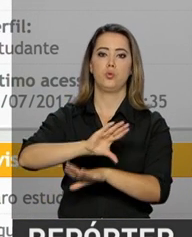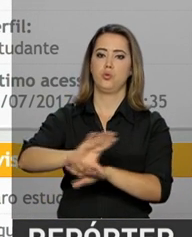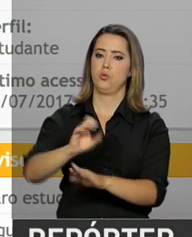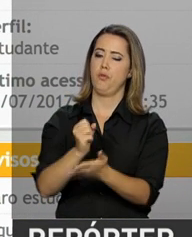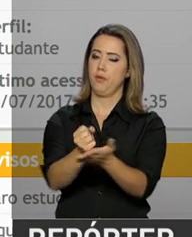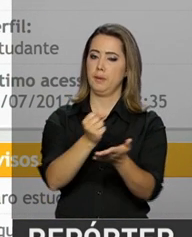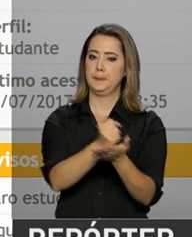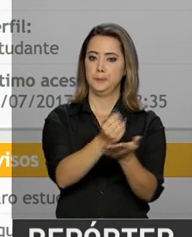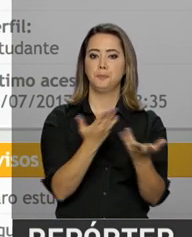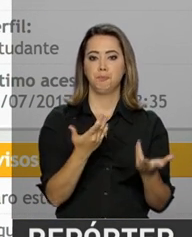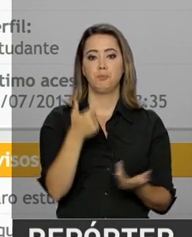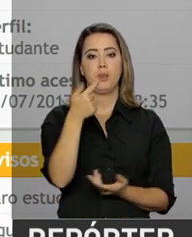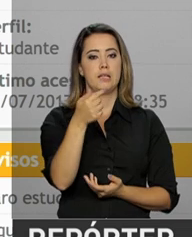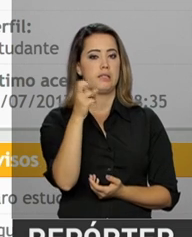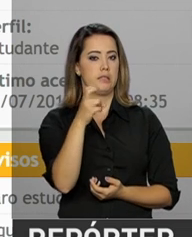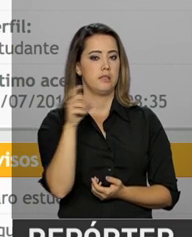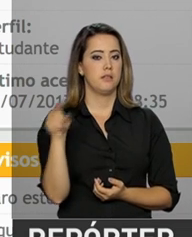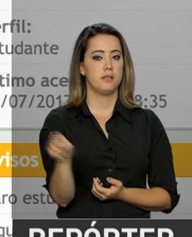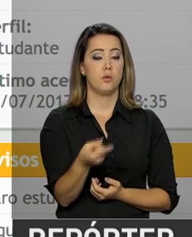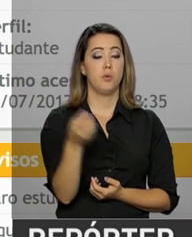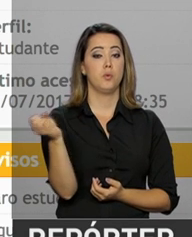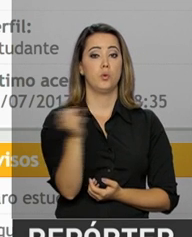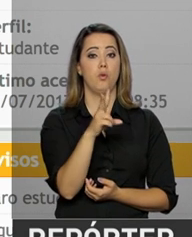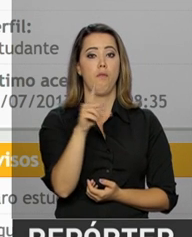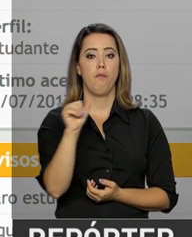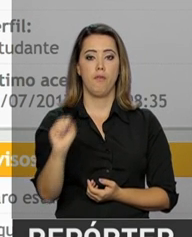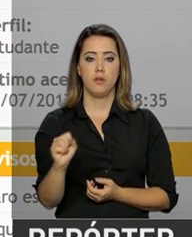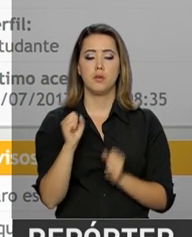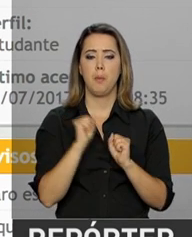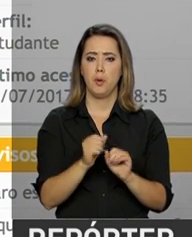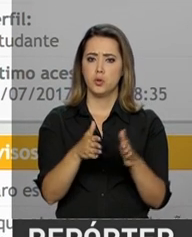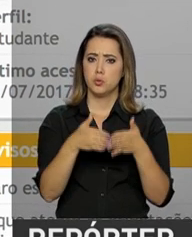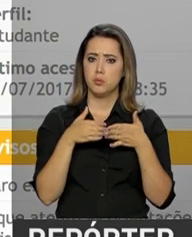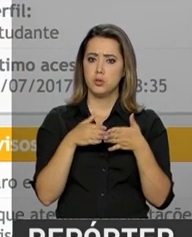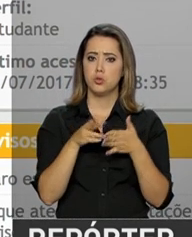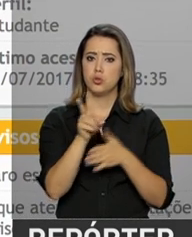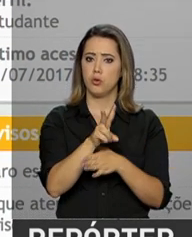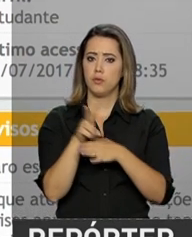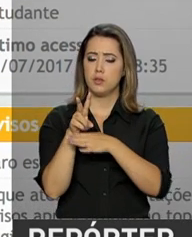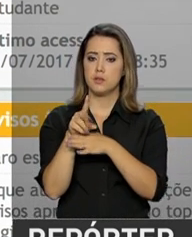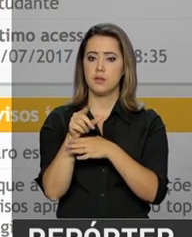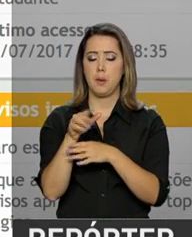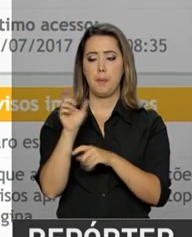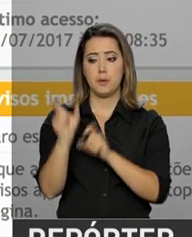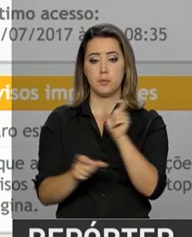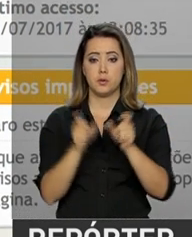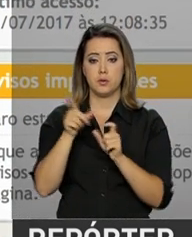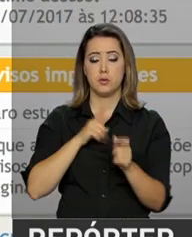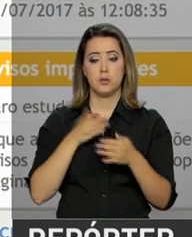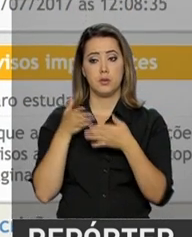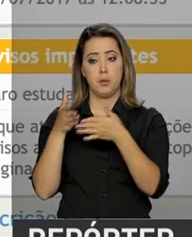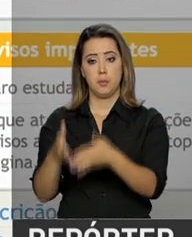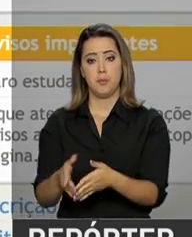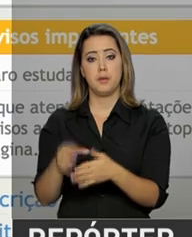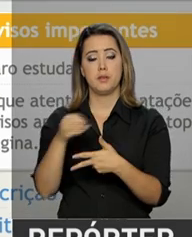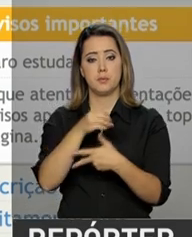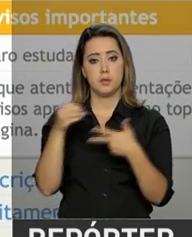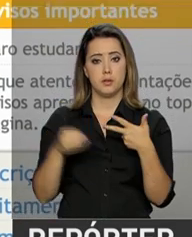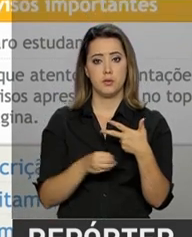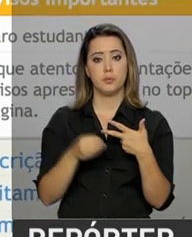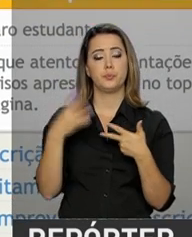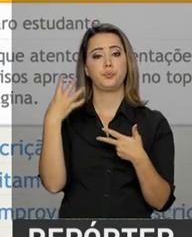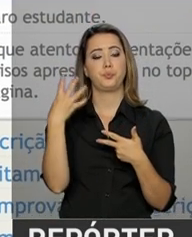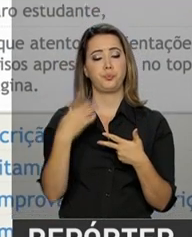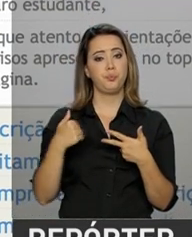serão 75.000 novas vagas podem impedir o financiamento estudantes que tenham participado do ENEM com média